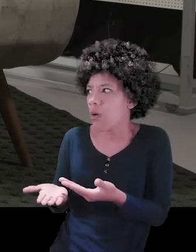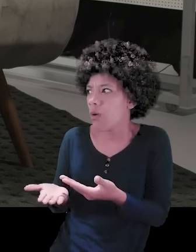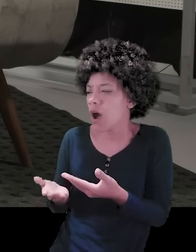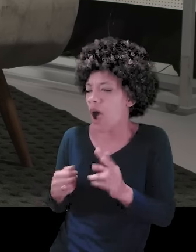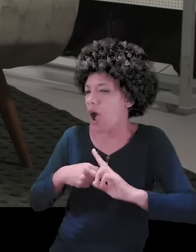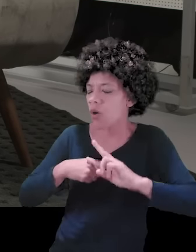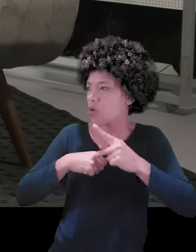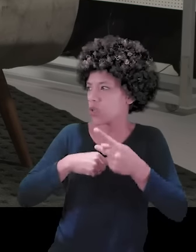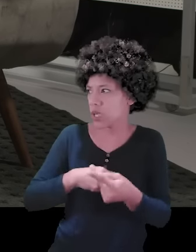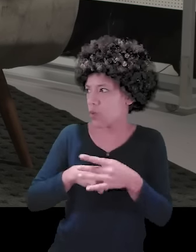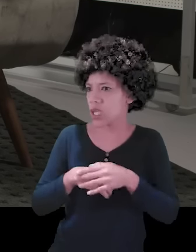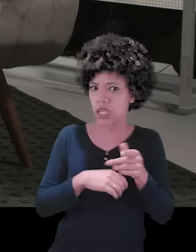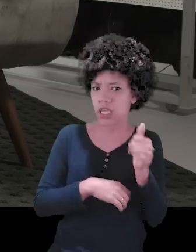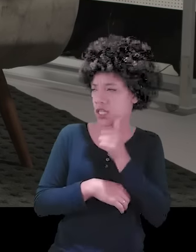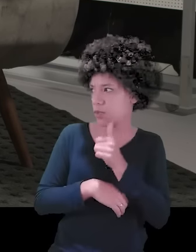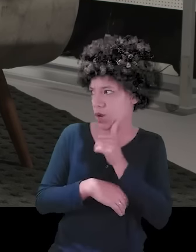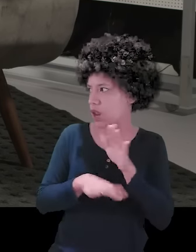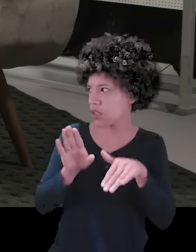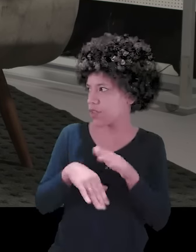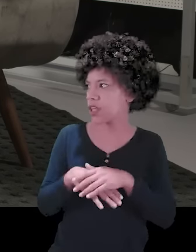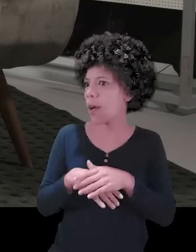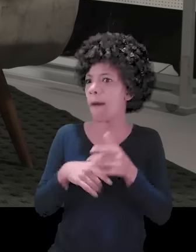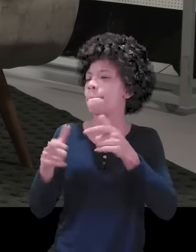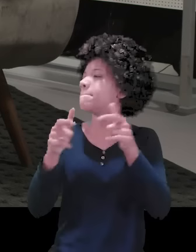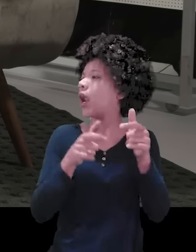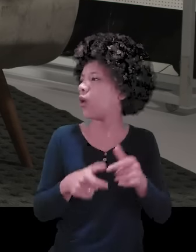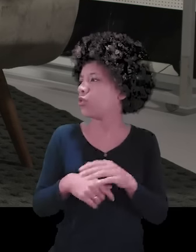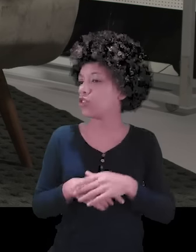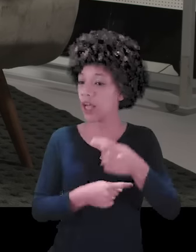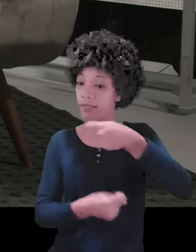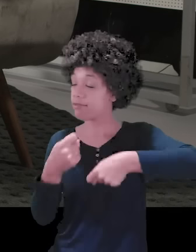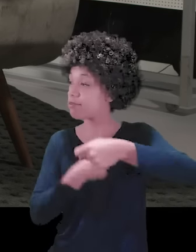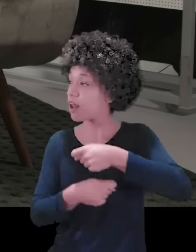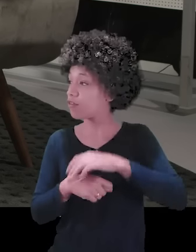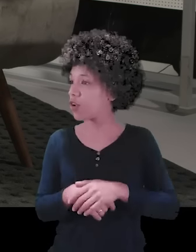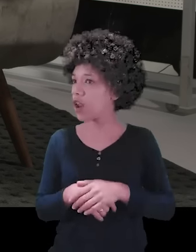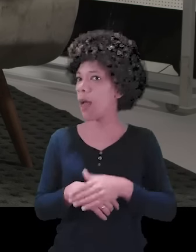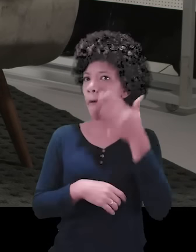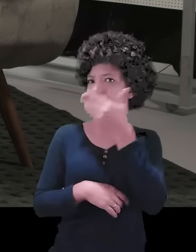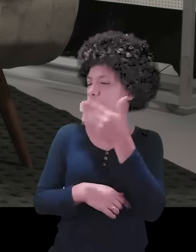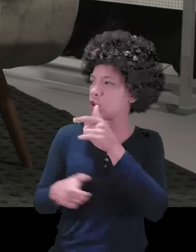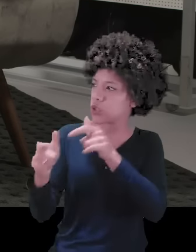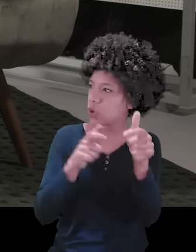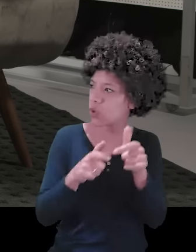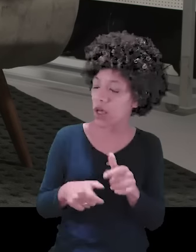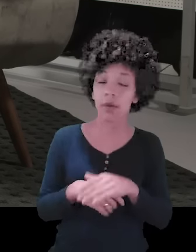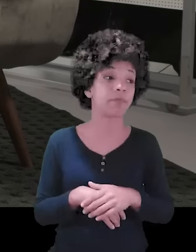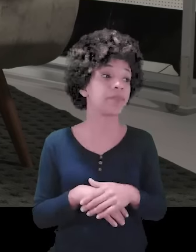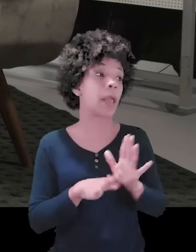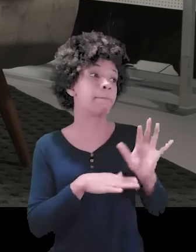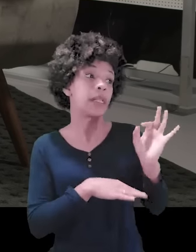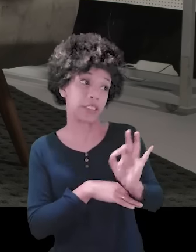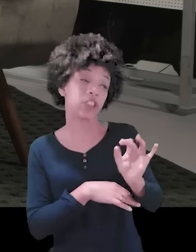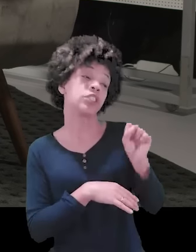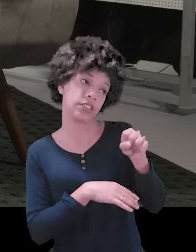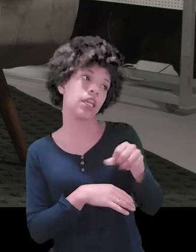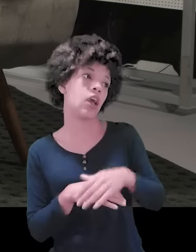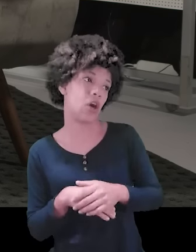consequência dessa mulher assim geralmente Ela vai para onde pelo tráfico é o que ela vai ser prostituta em algum lugar da tabela estatística